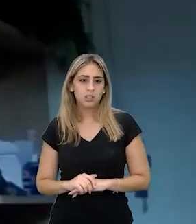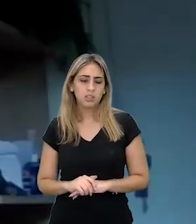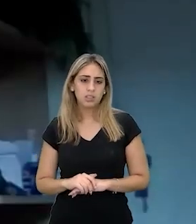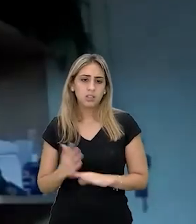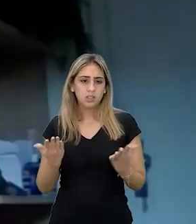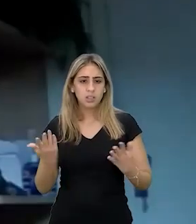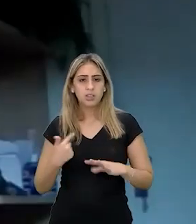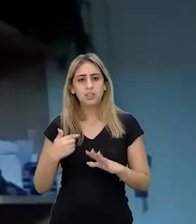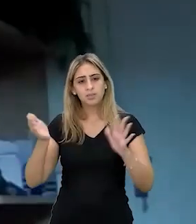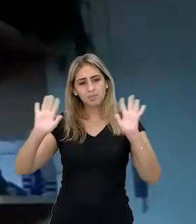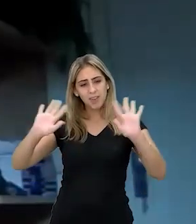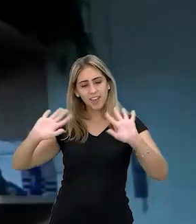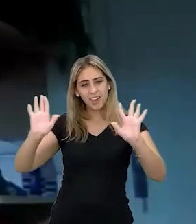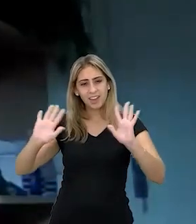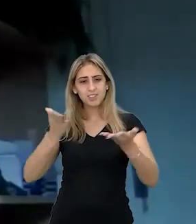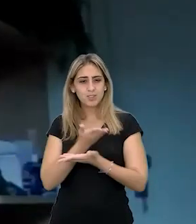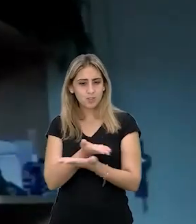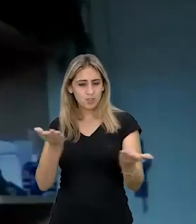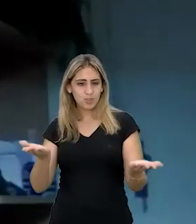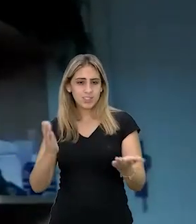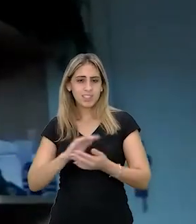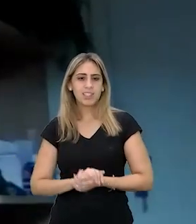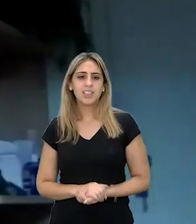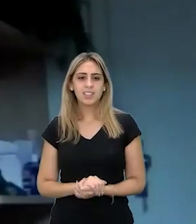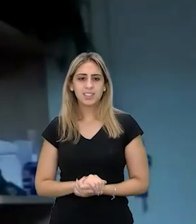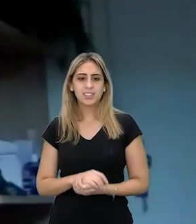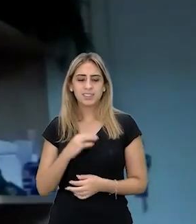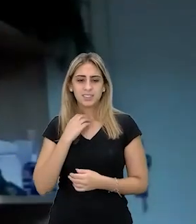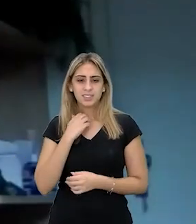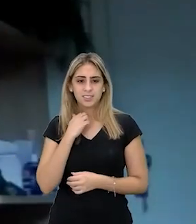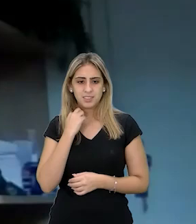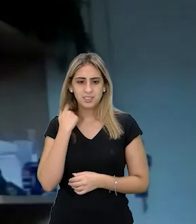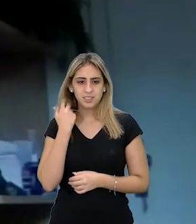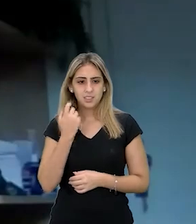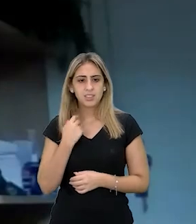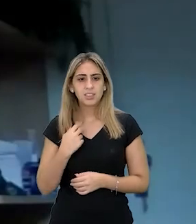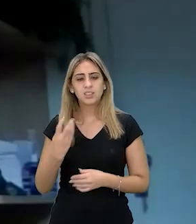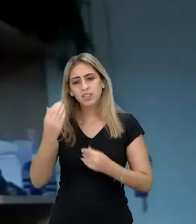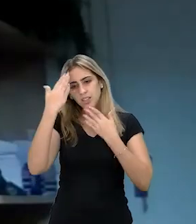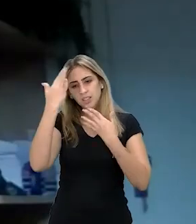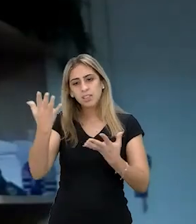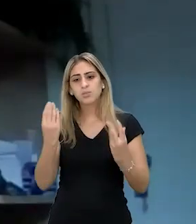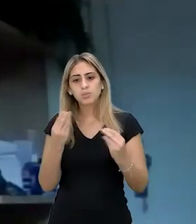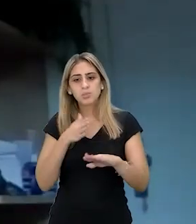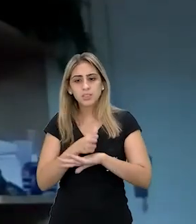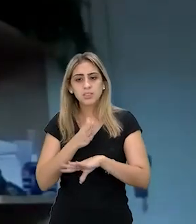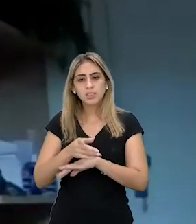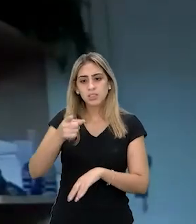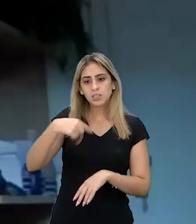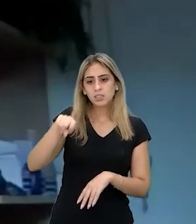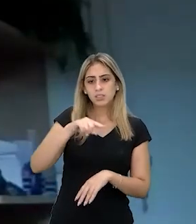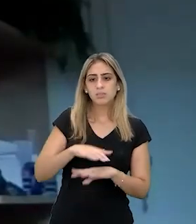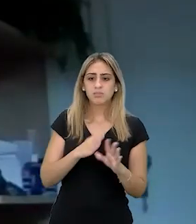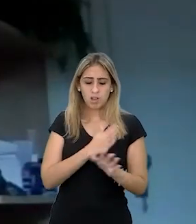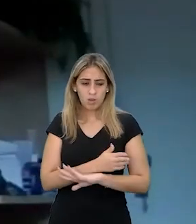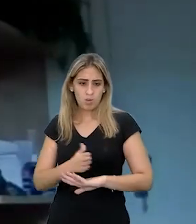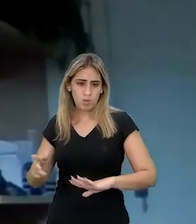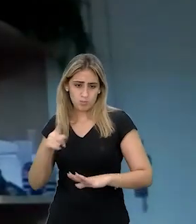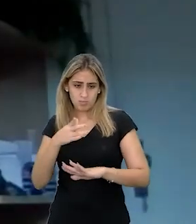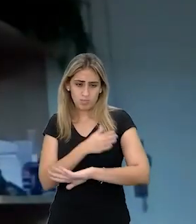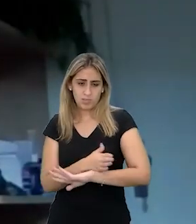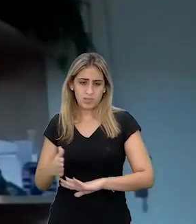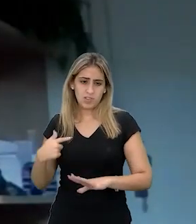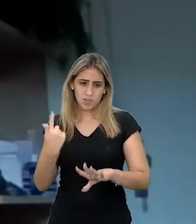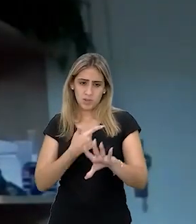agora, então, me despeço de vocês, agradeço muito a participação de vocês ao longo